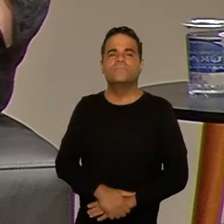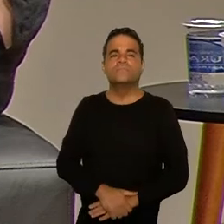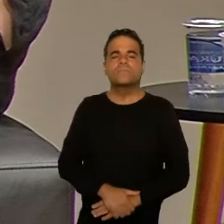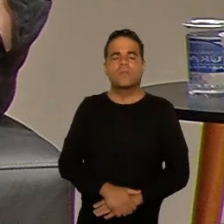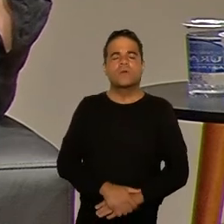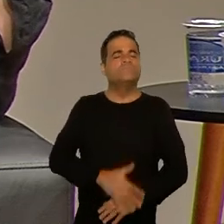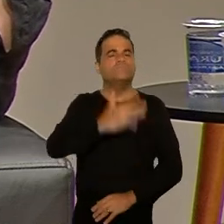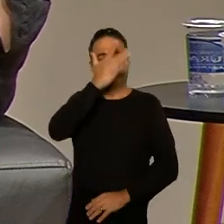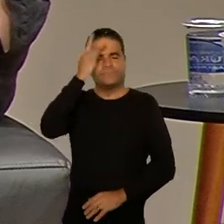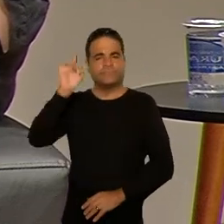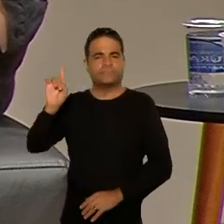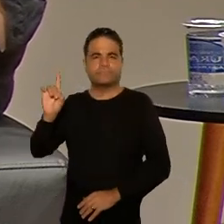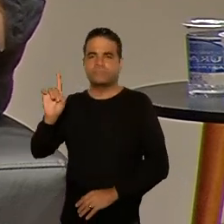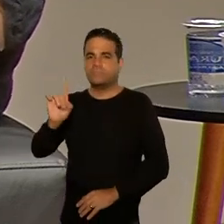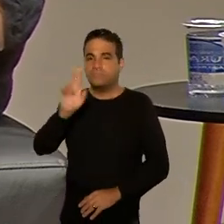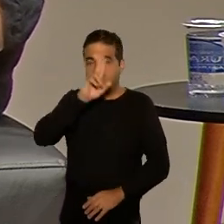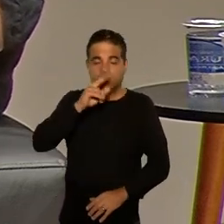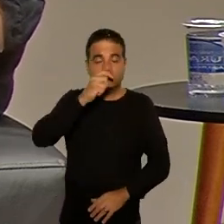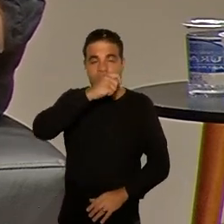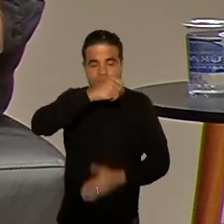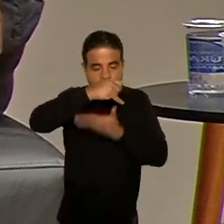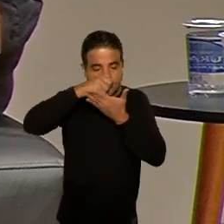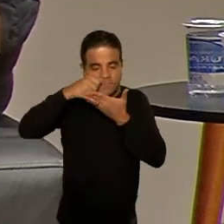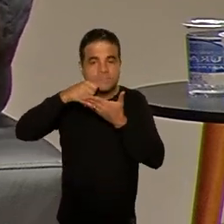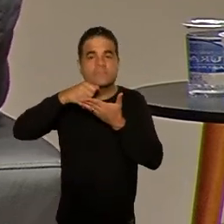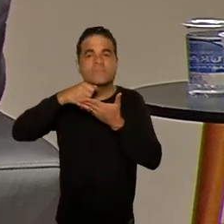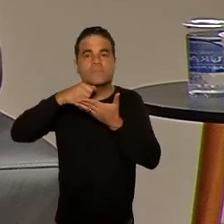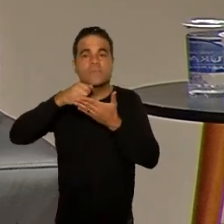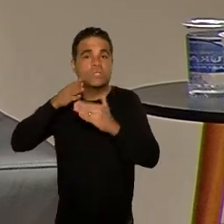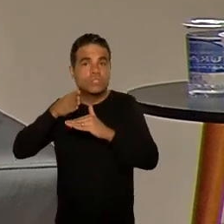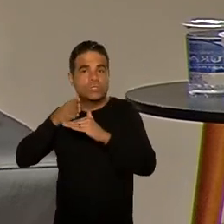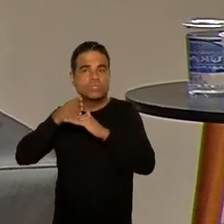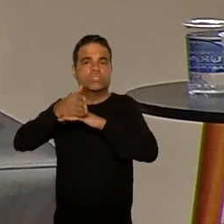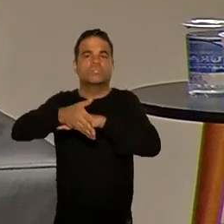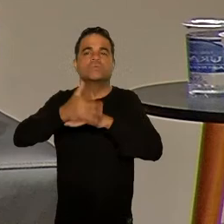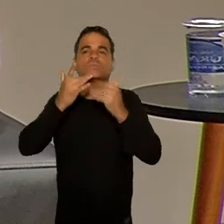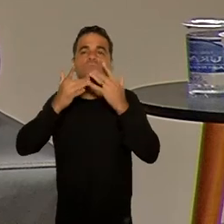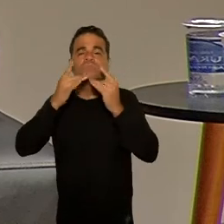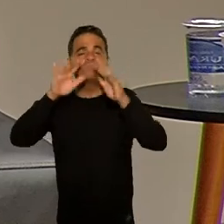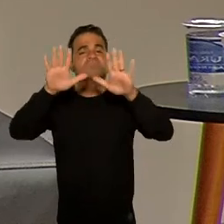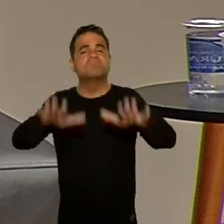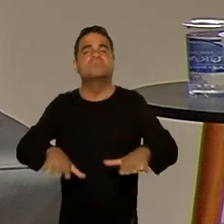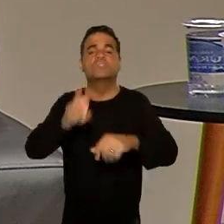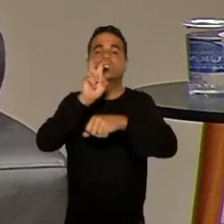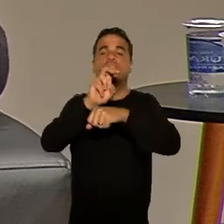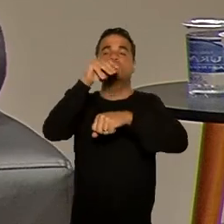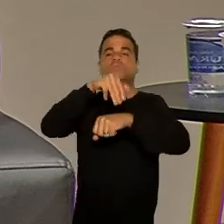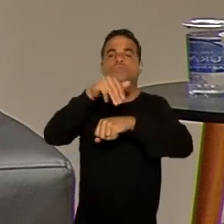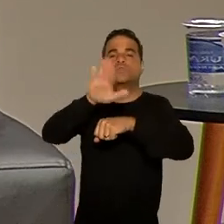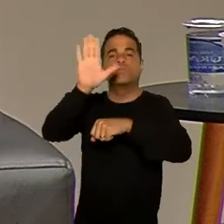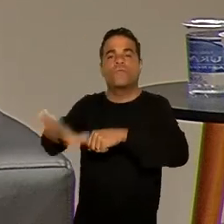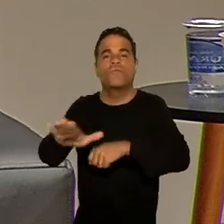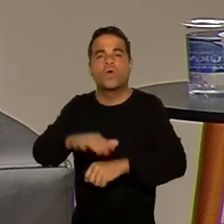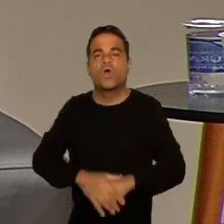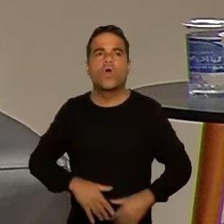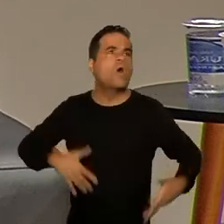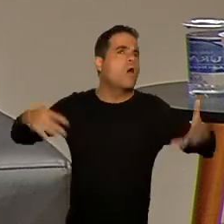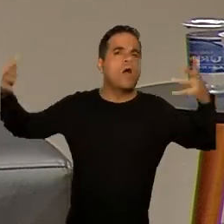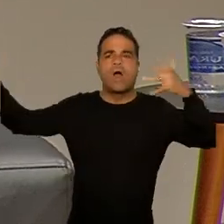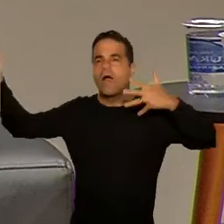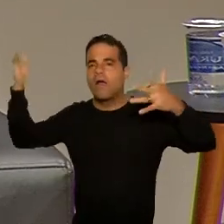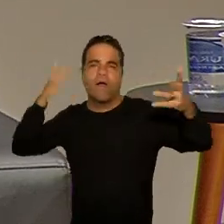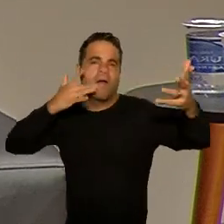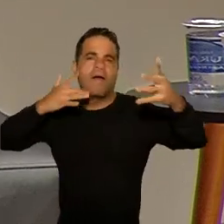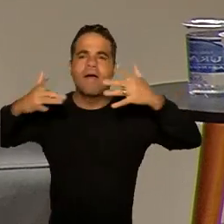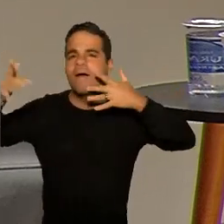uma pessoa usuária de crack entrou na peça e Ficou ali por cinco minutos encenando